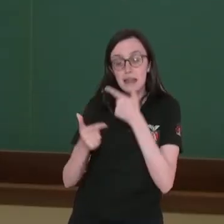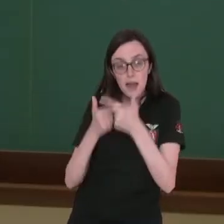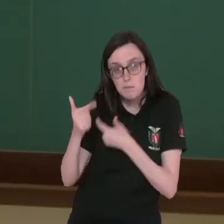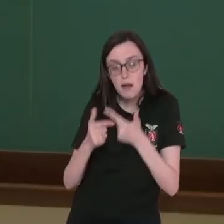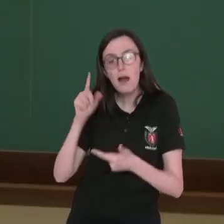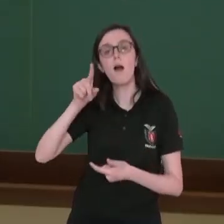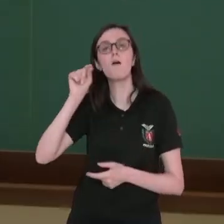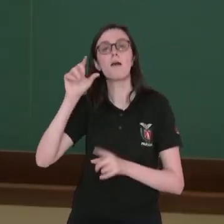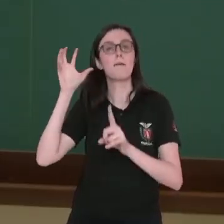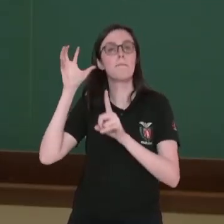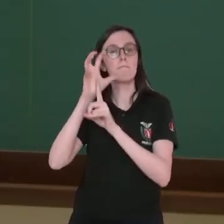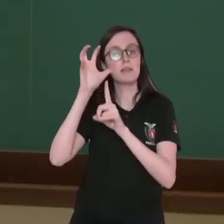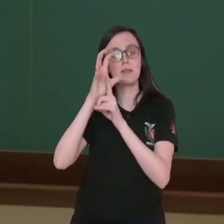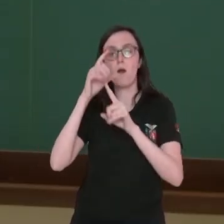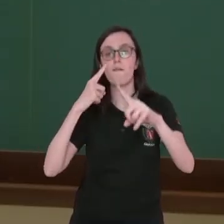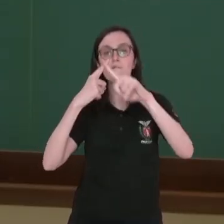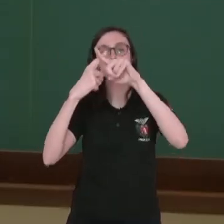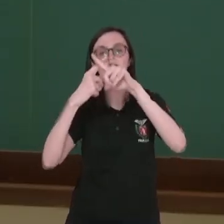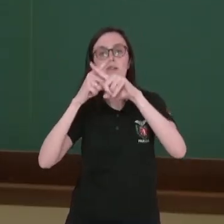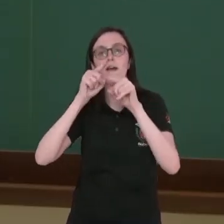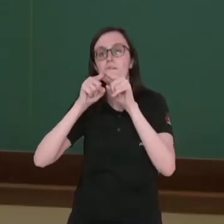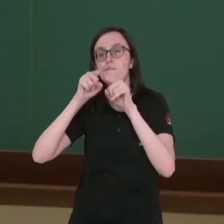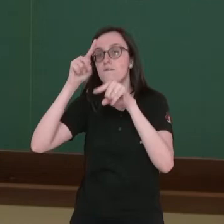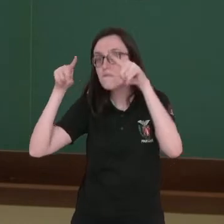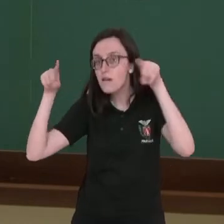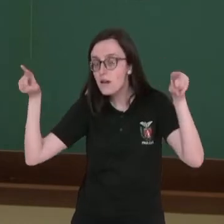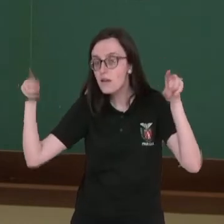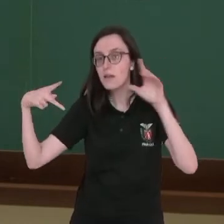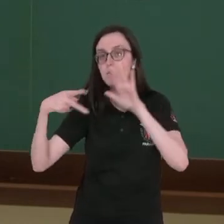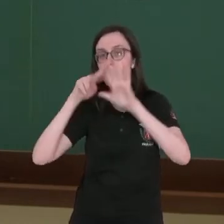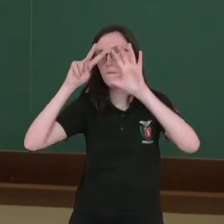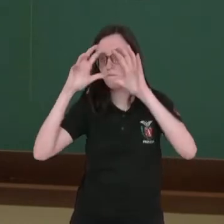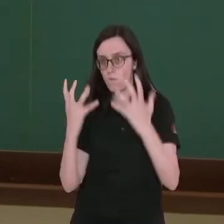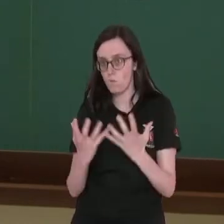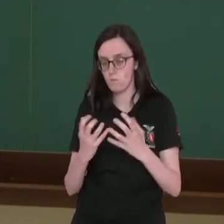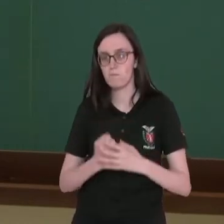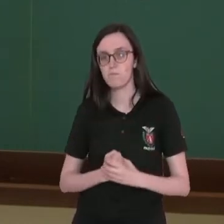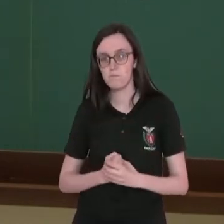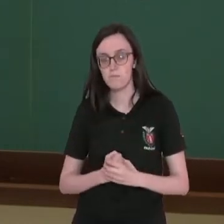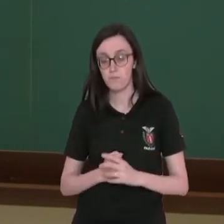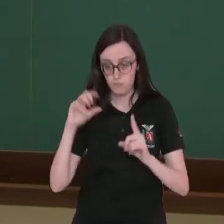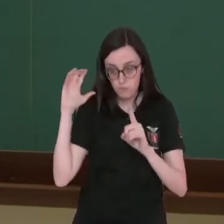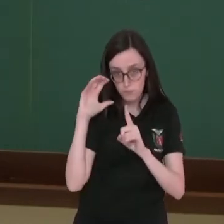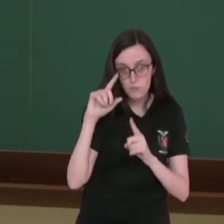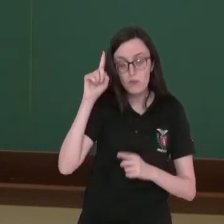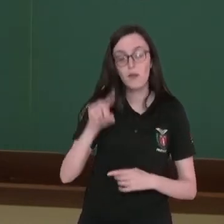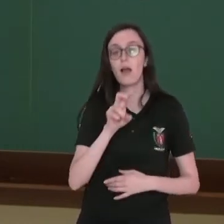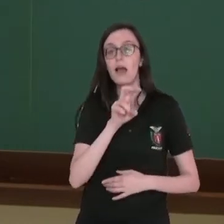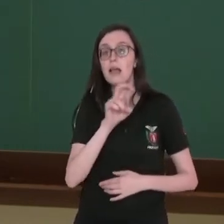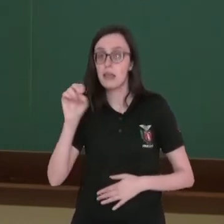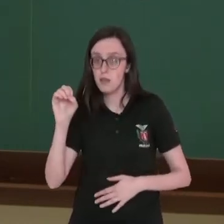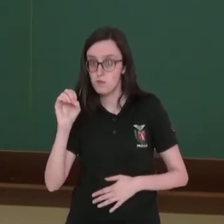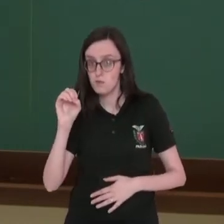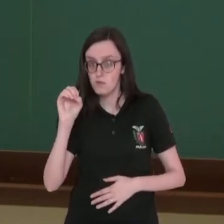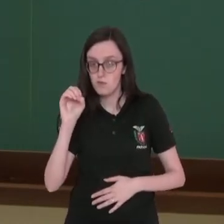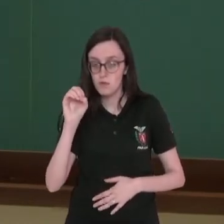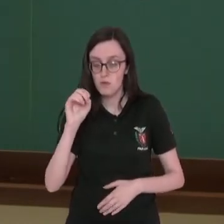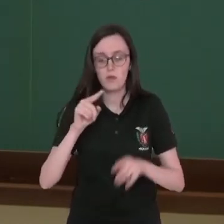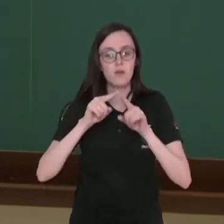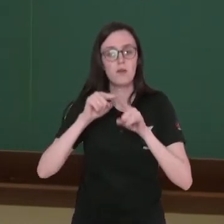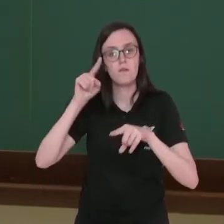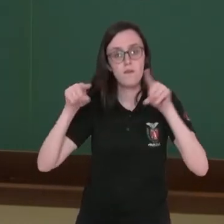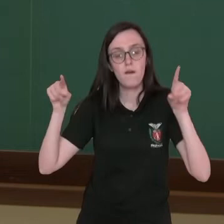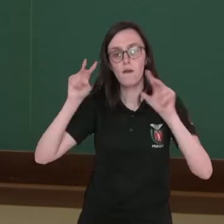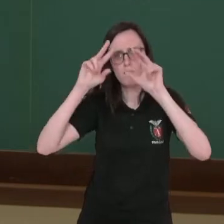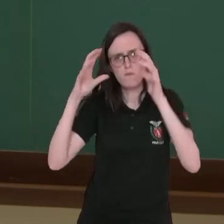é a pressão vezes a variação do volume. A pressão é 500, a variação